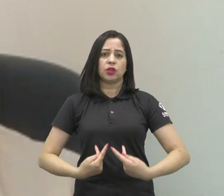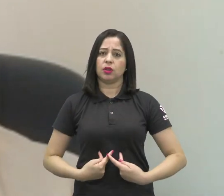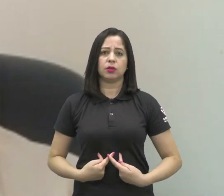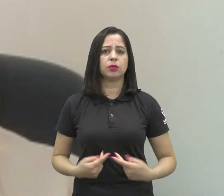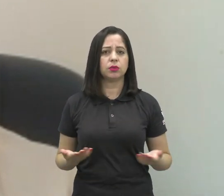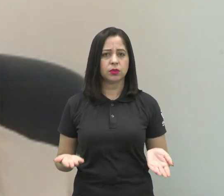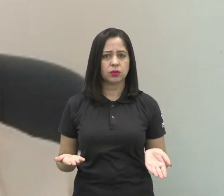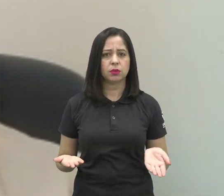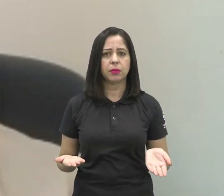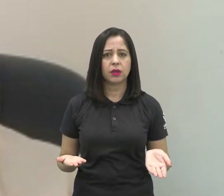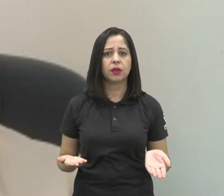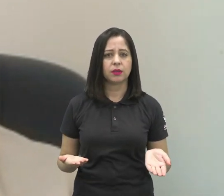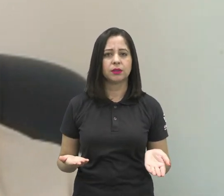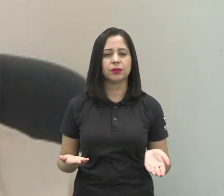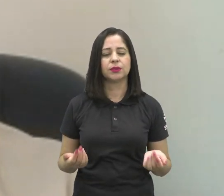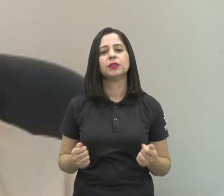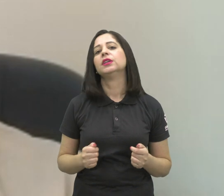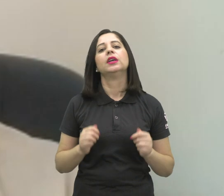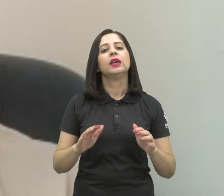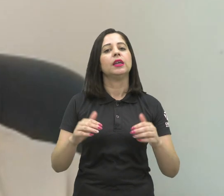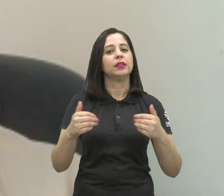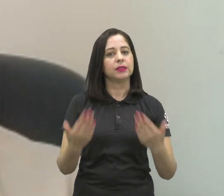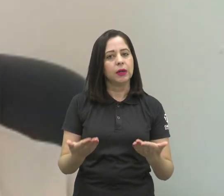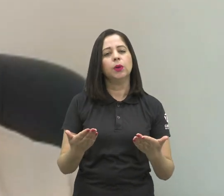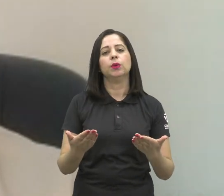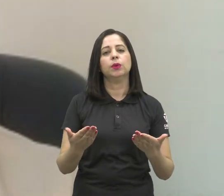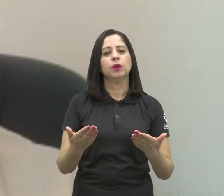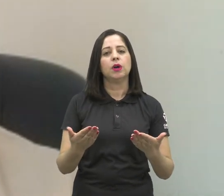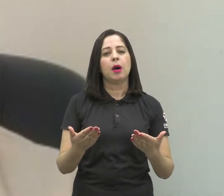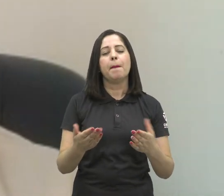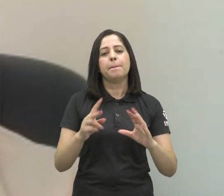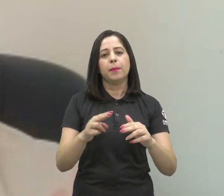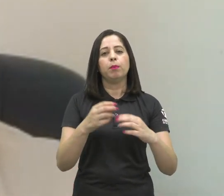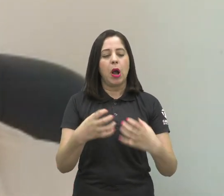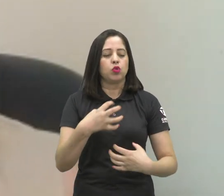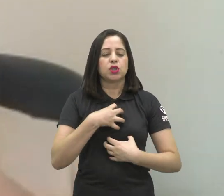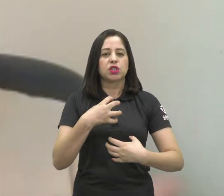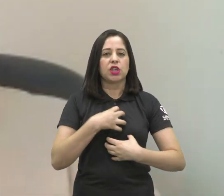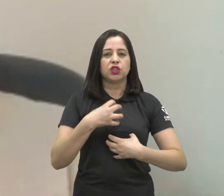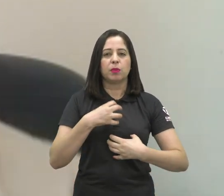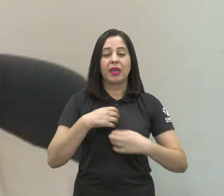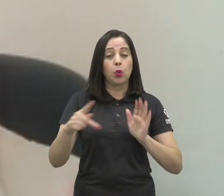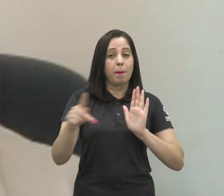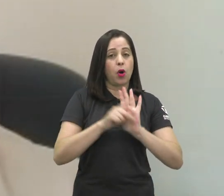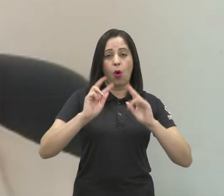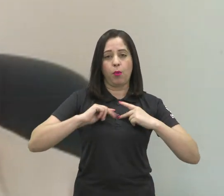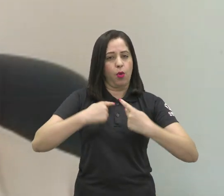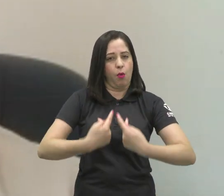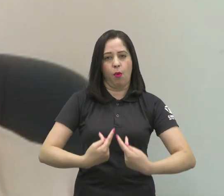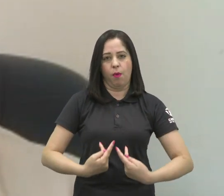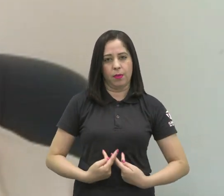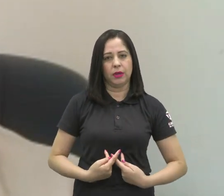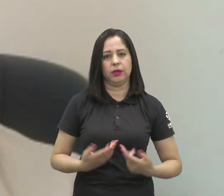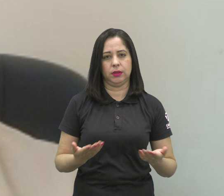solidariedade, o amor, são sentimentos autenticamente humanos. E por serem autenticamente humanos, nós podemos exercitá-lo e expressá-lo de uma